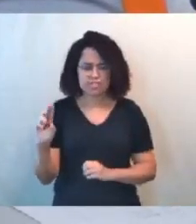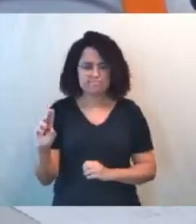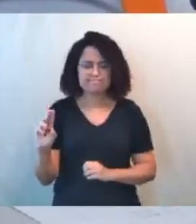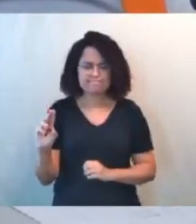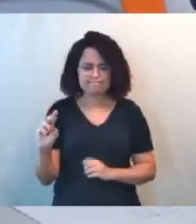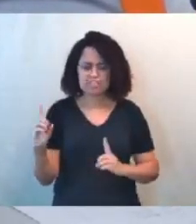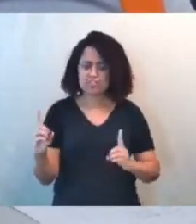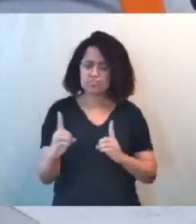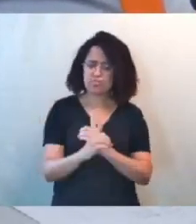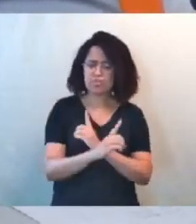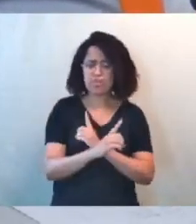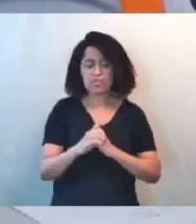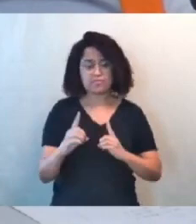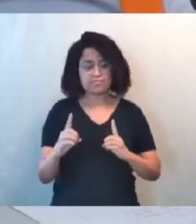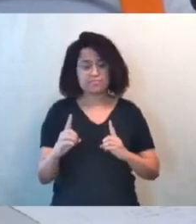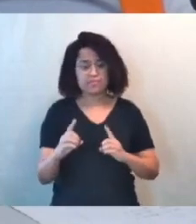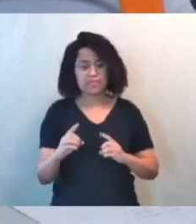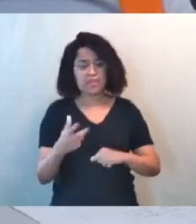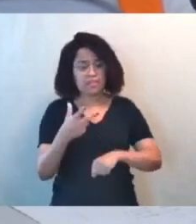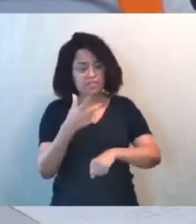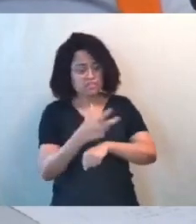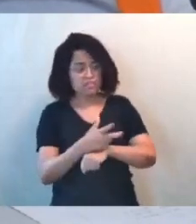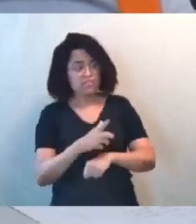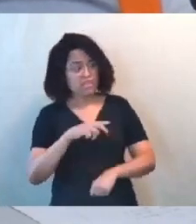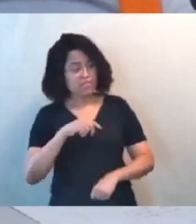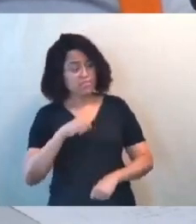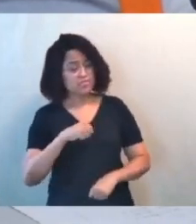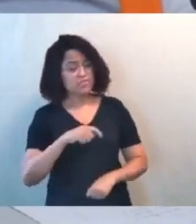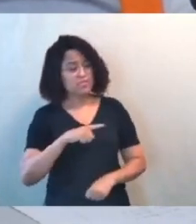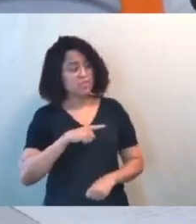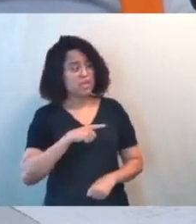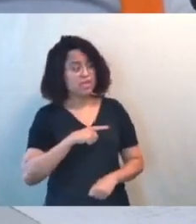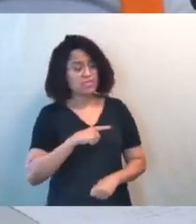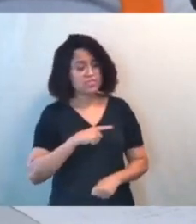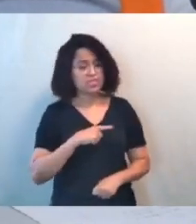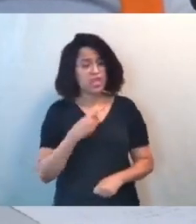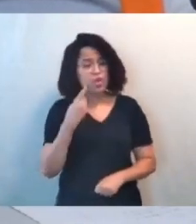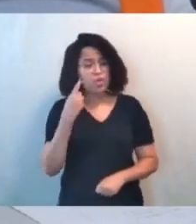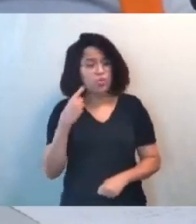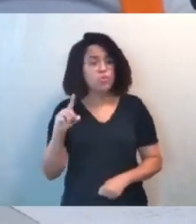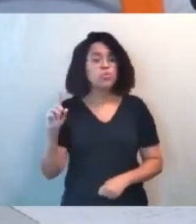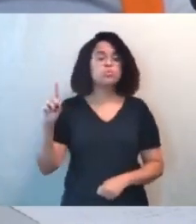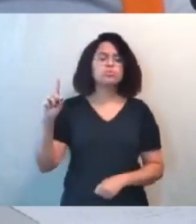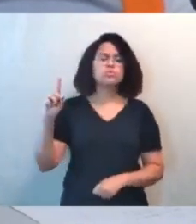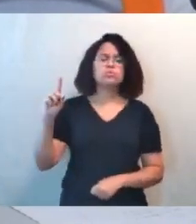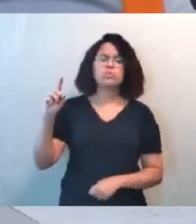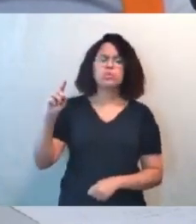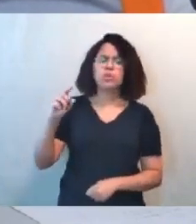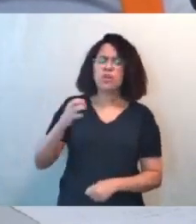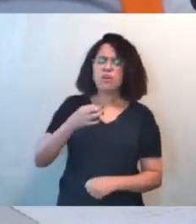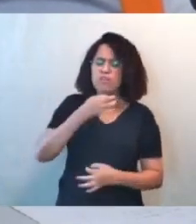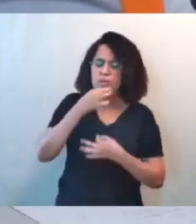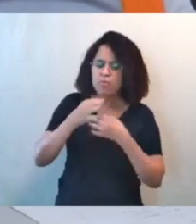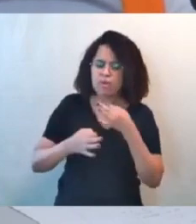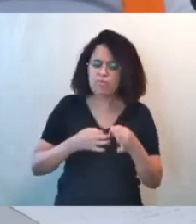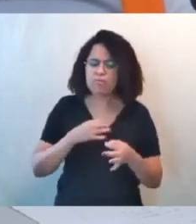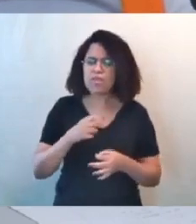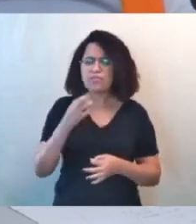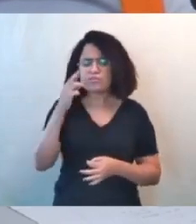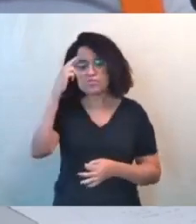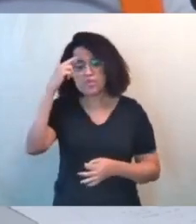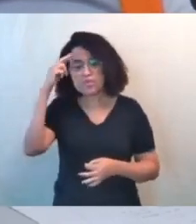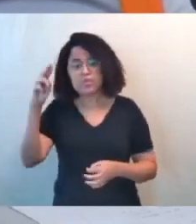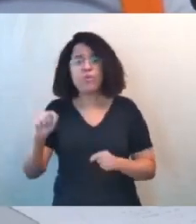Eu gostaria que o senhor falasse hoje aqui, que é o último depoimento do senhor, o que o senhor vai fazer para a nossa Belo Horizonte,